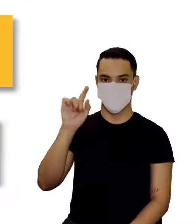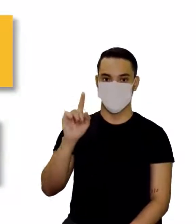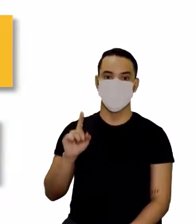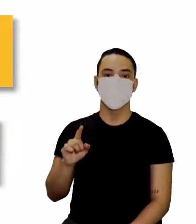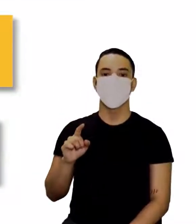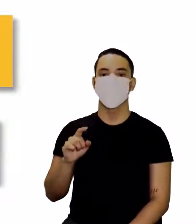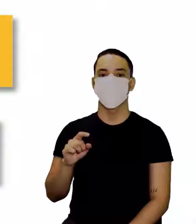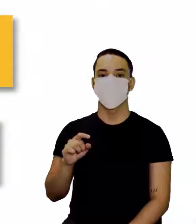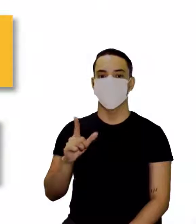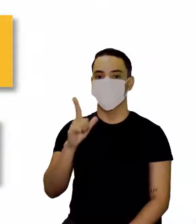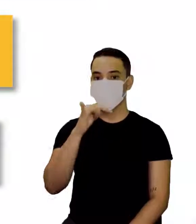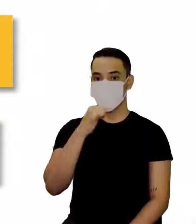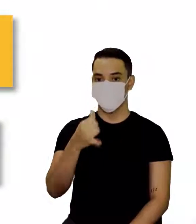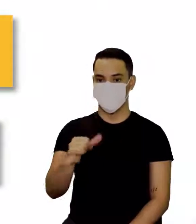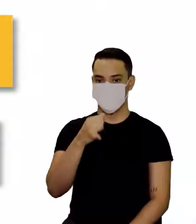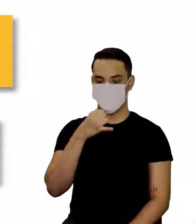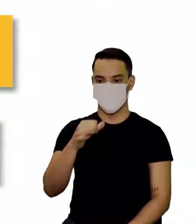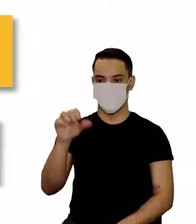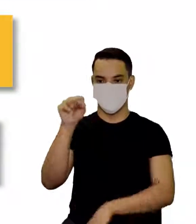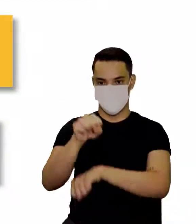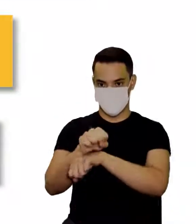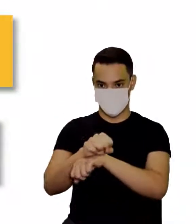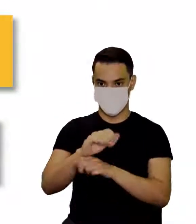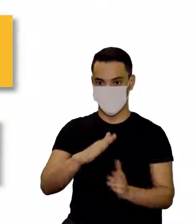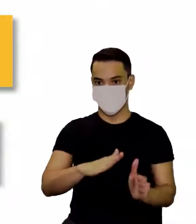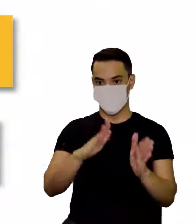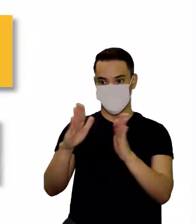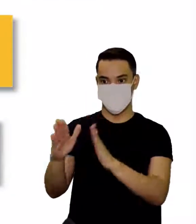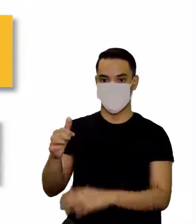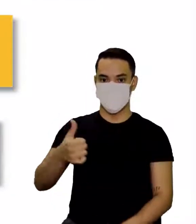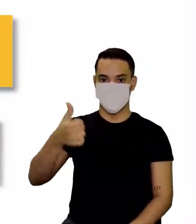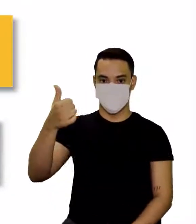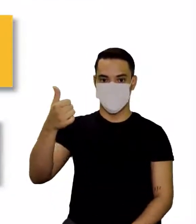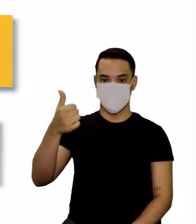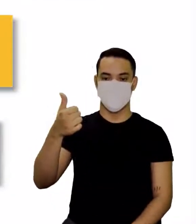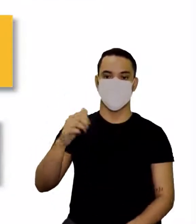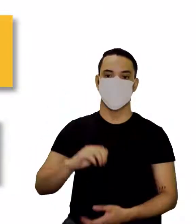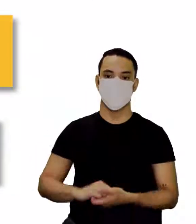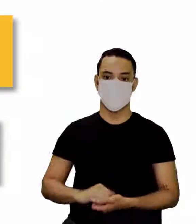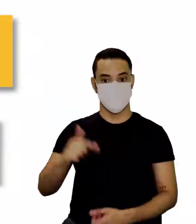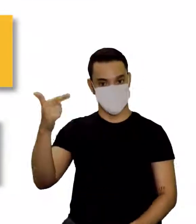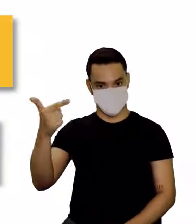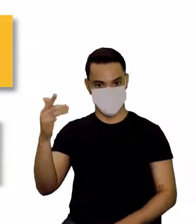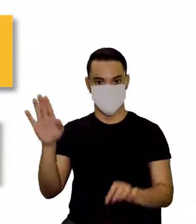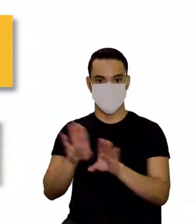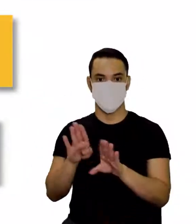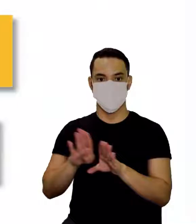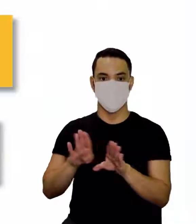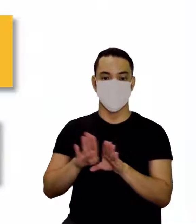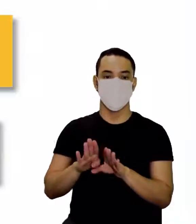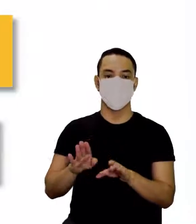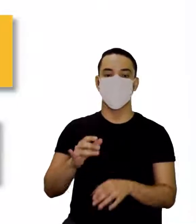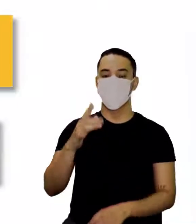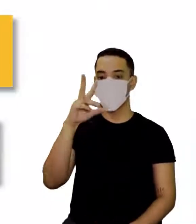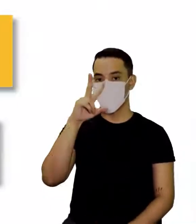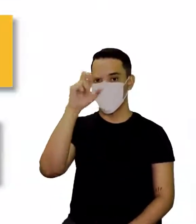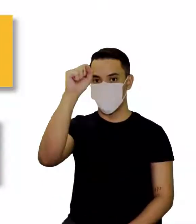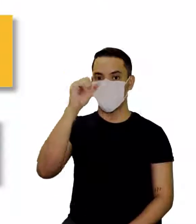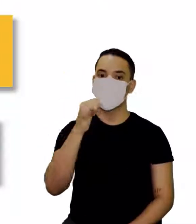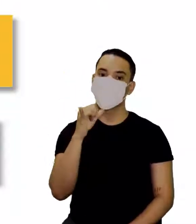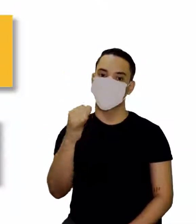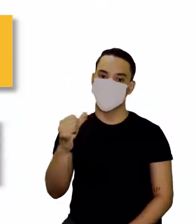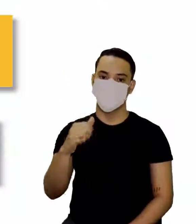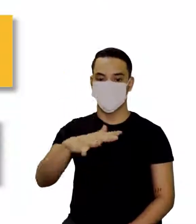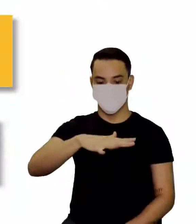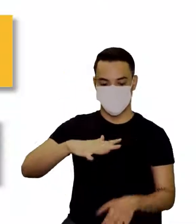eletrostática parte 1 e parte 3, força elétrica parte 1 e campo elétrico parte 1,